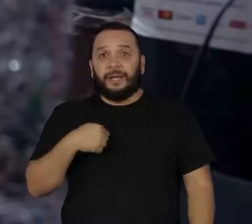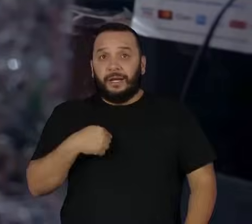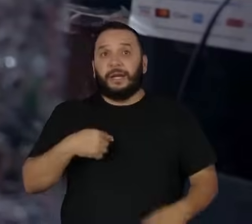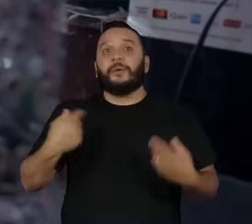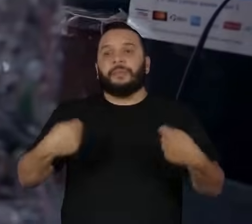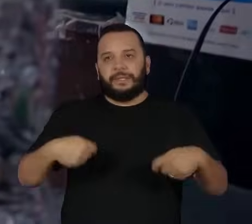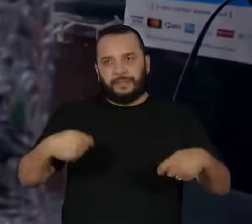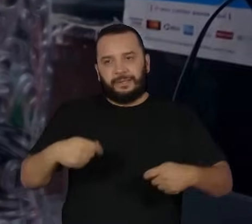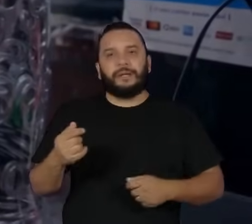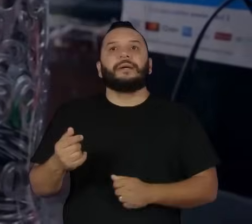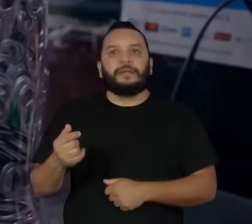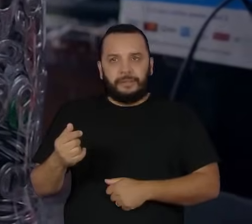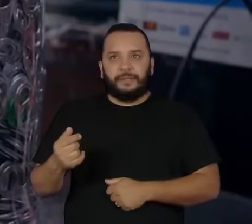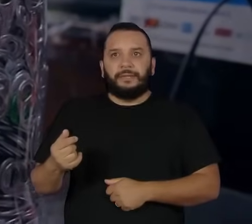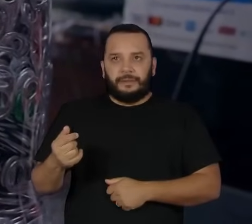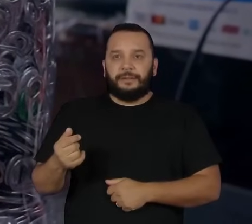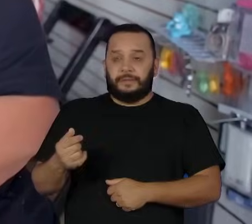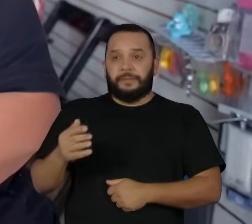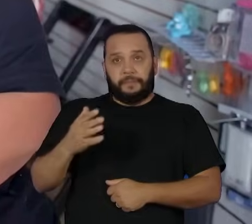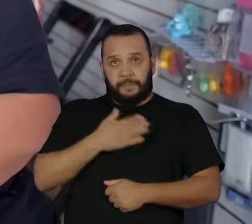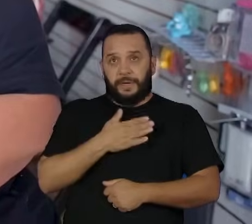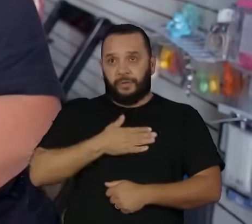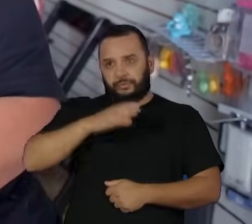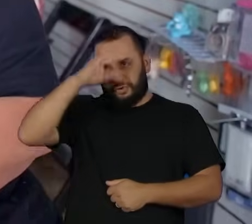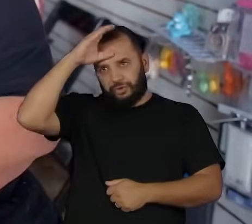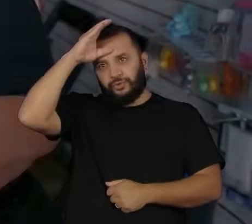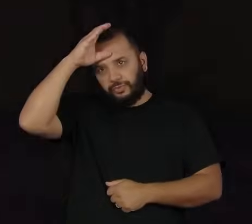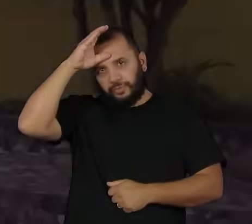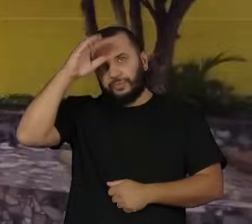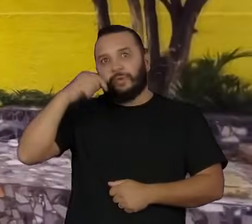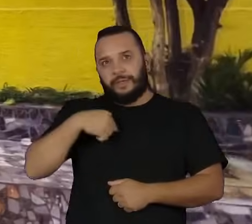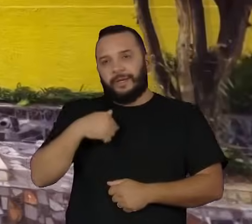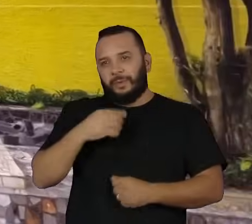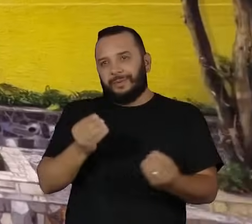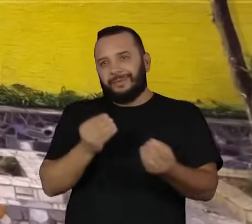Já precisei pessoalmente com um tio nosso e foi perfeito.